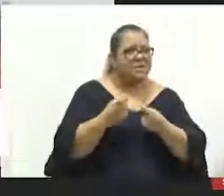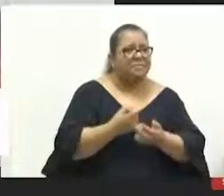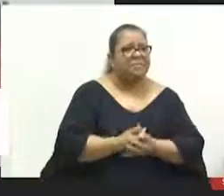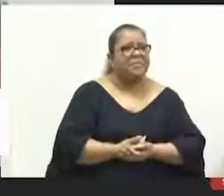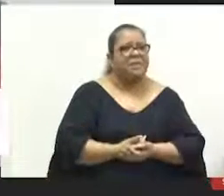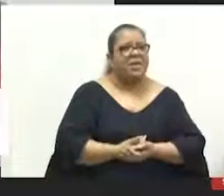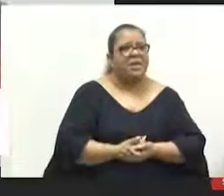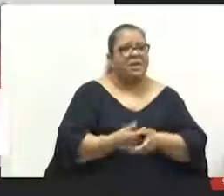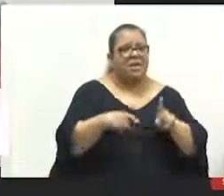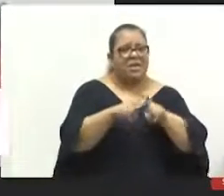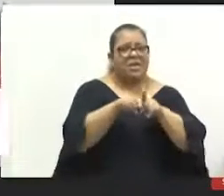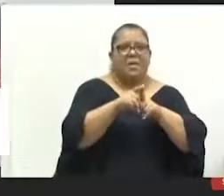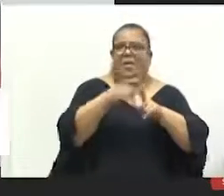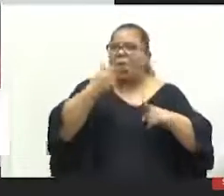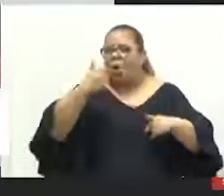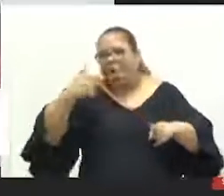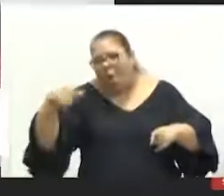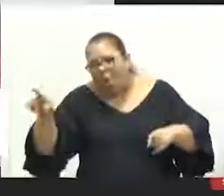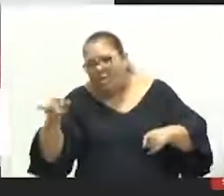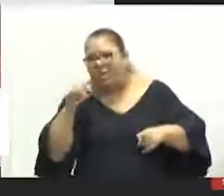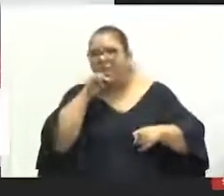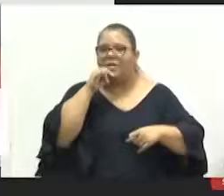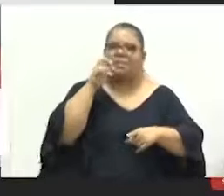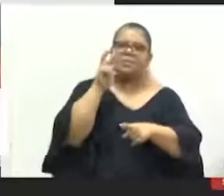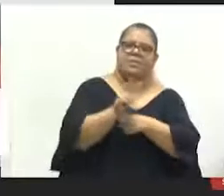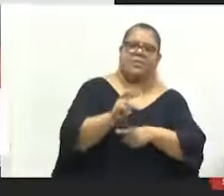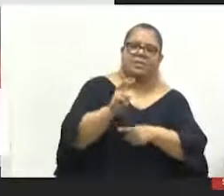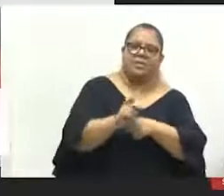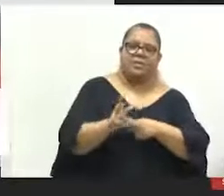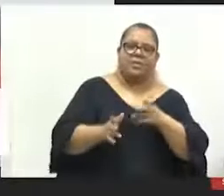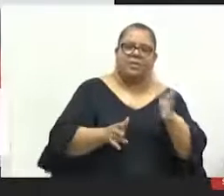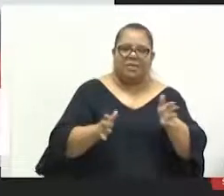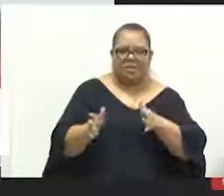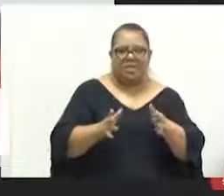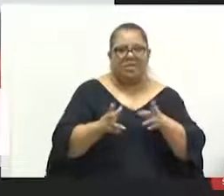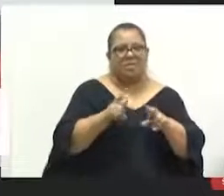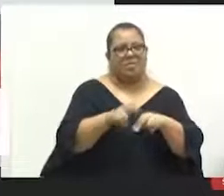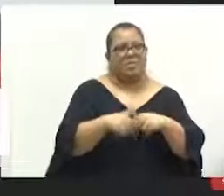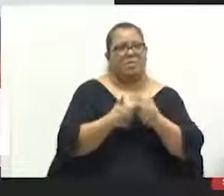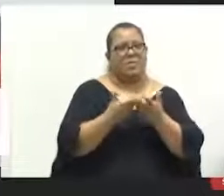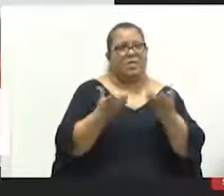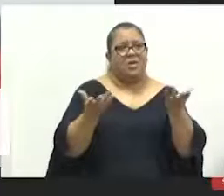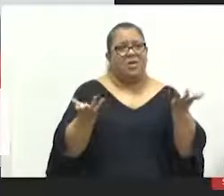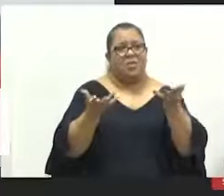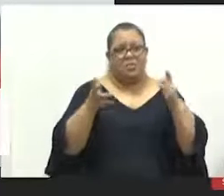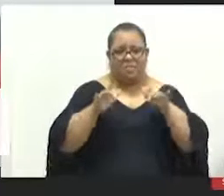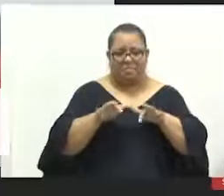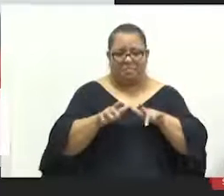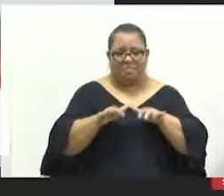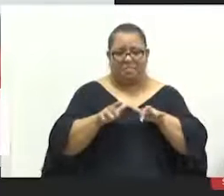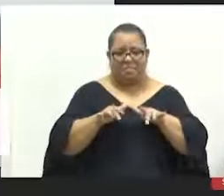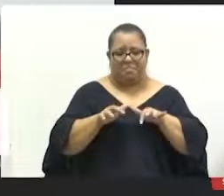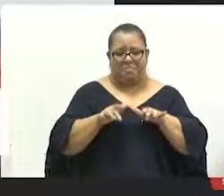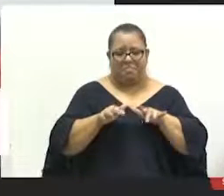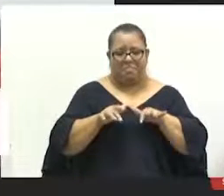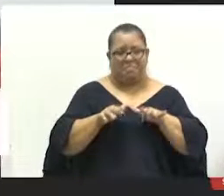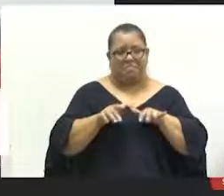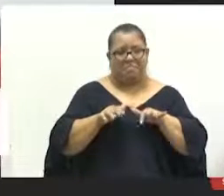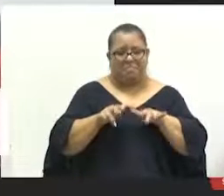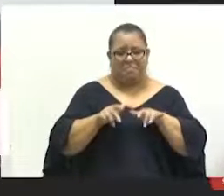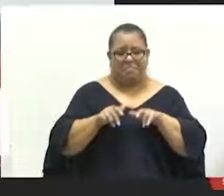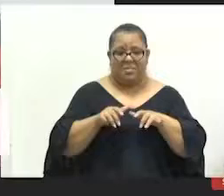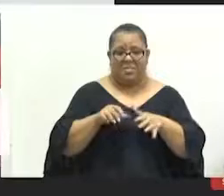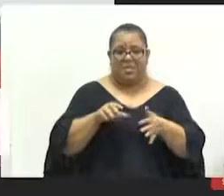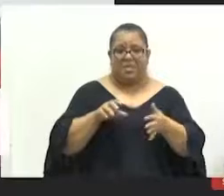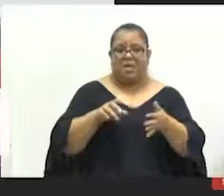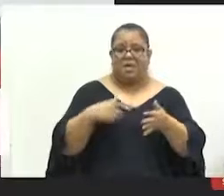outra situação que é a questão da regulação do cuidado, do acesso. Eu até escrevi, ia deixar no chat, mas eu vou registrar aqui. Tem uma situação